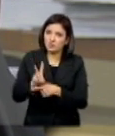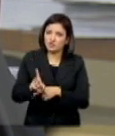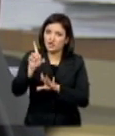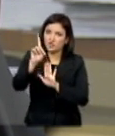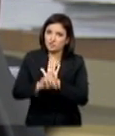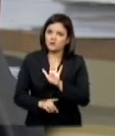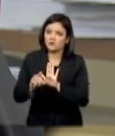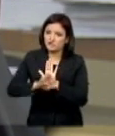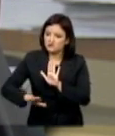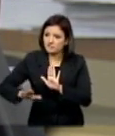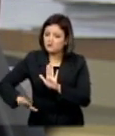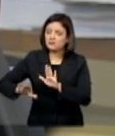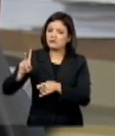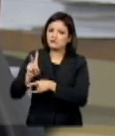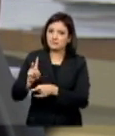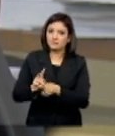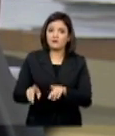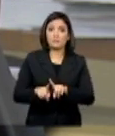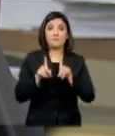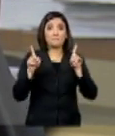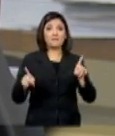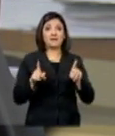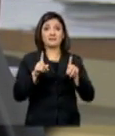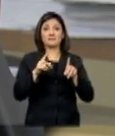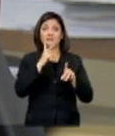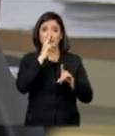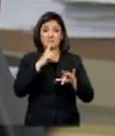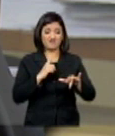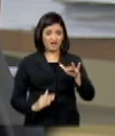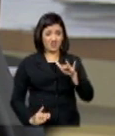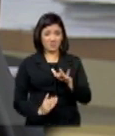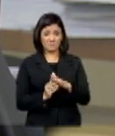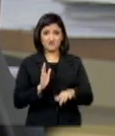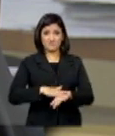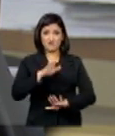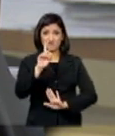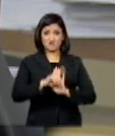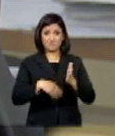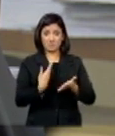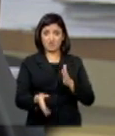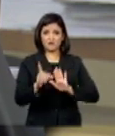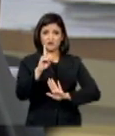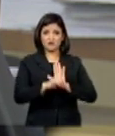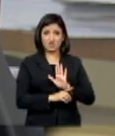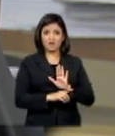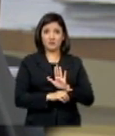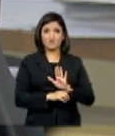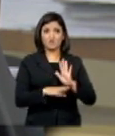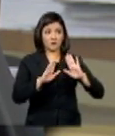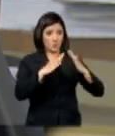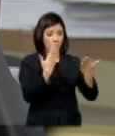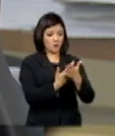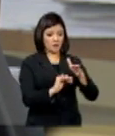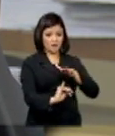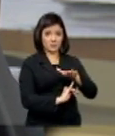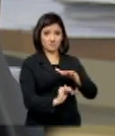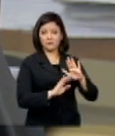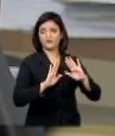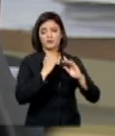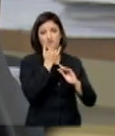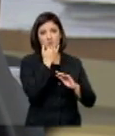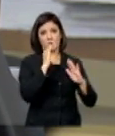o nível de fruição 3 amontoando crianças em unidades institucionais sem qualquer cuidado a